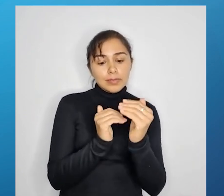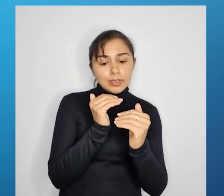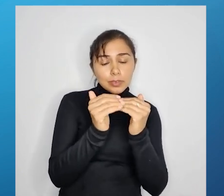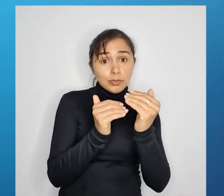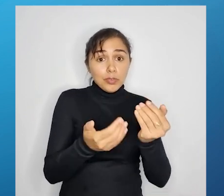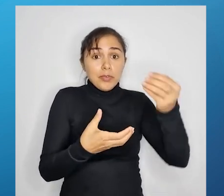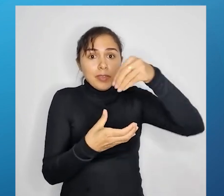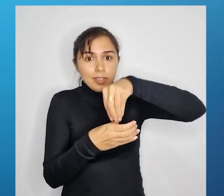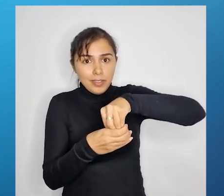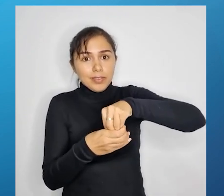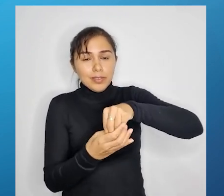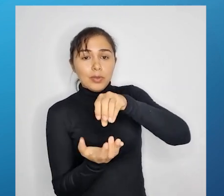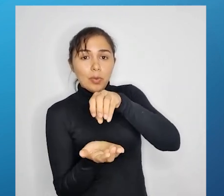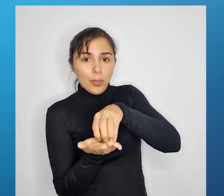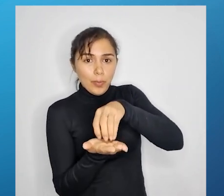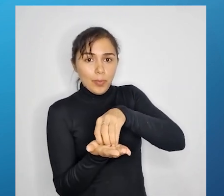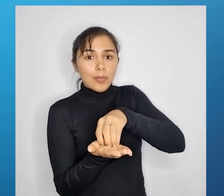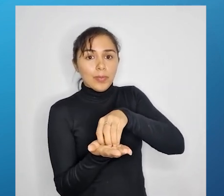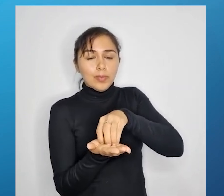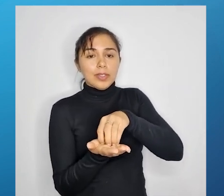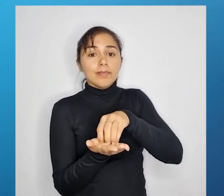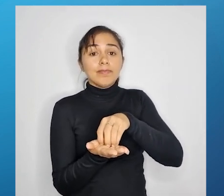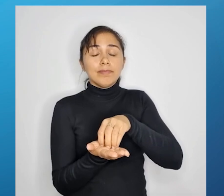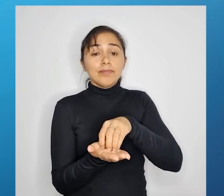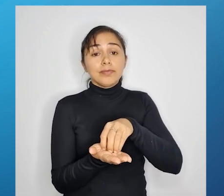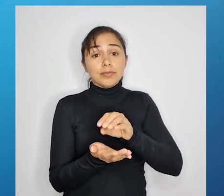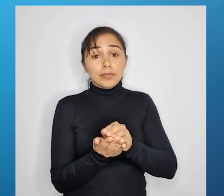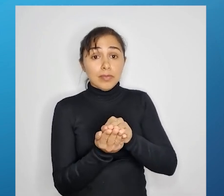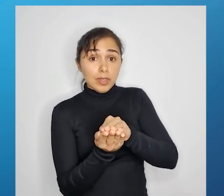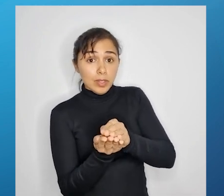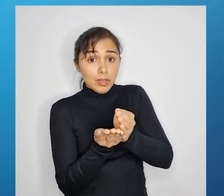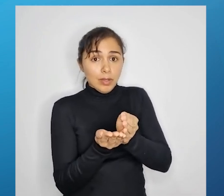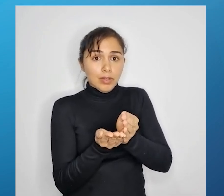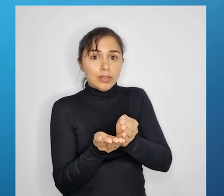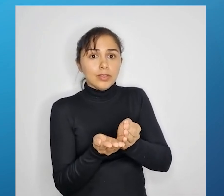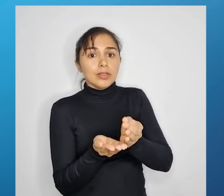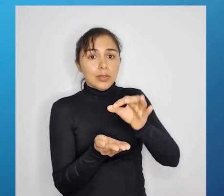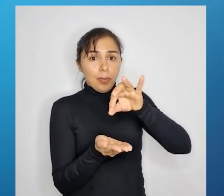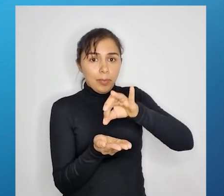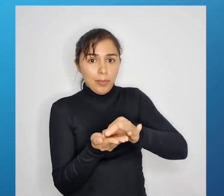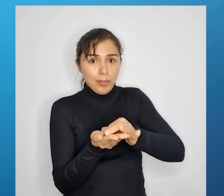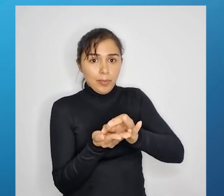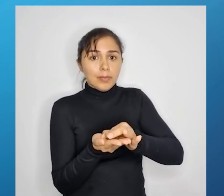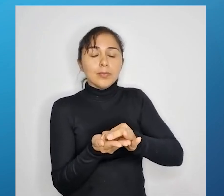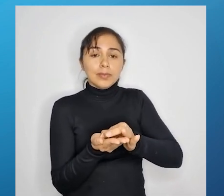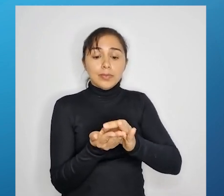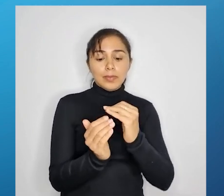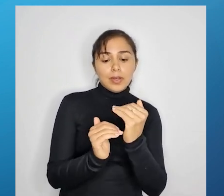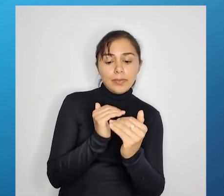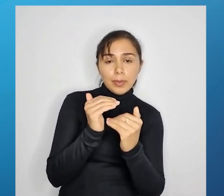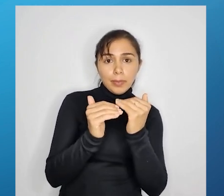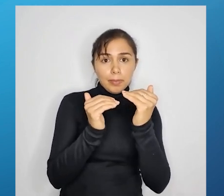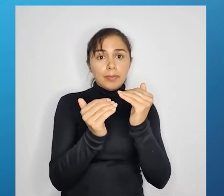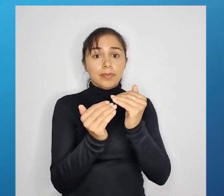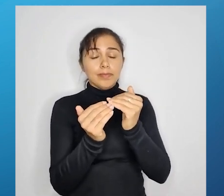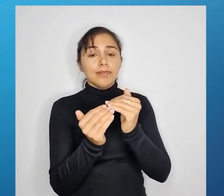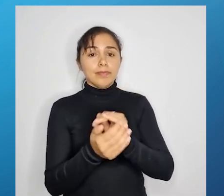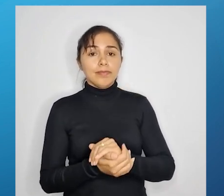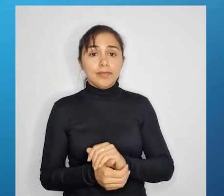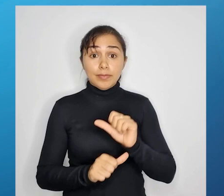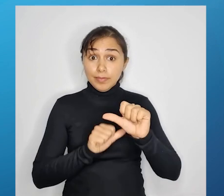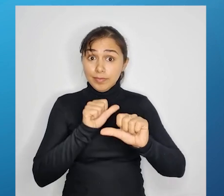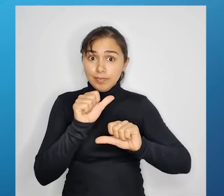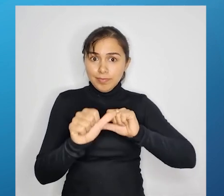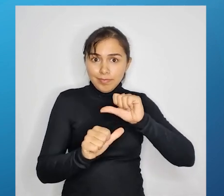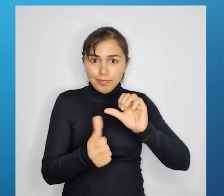nacarada. Então, você vê que essa substância ela acaba sendo englobada por essa cavidade. E depois nós temos ali a formação da